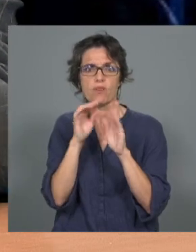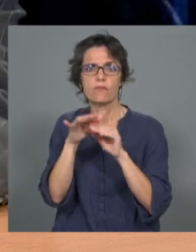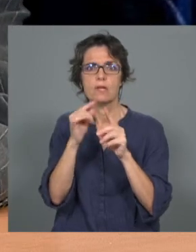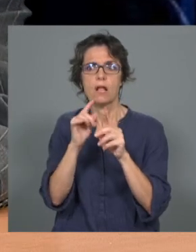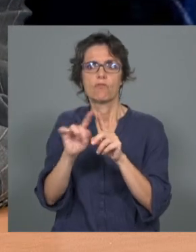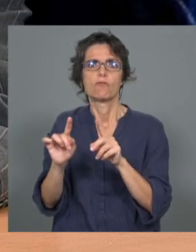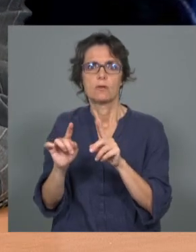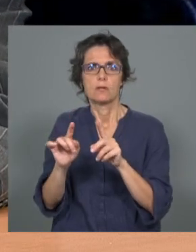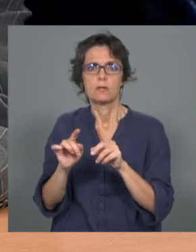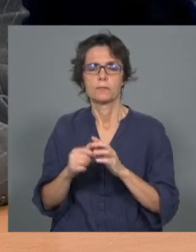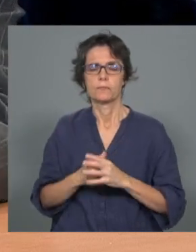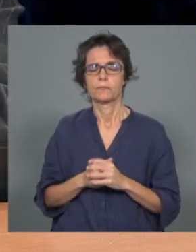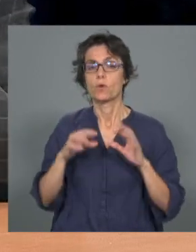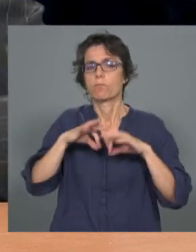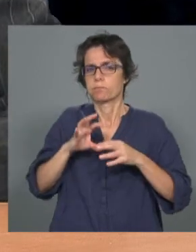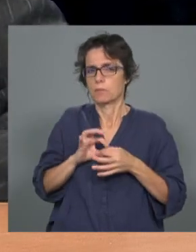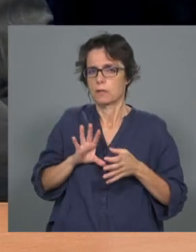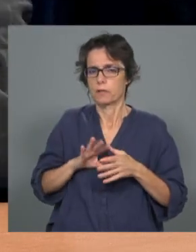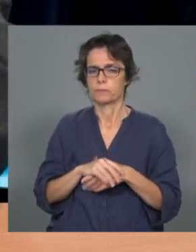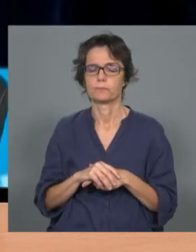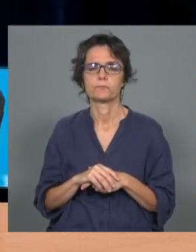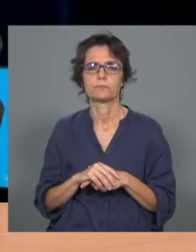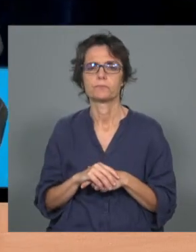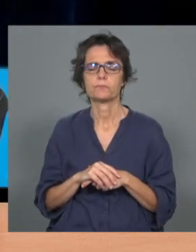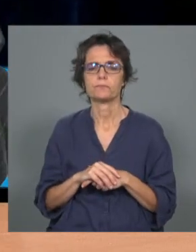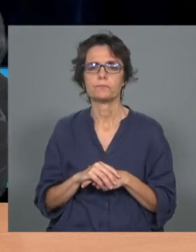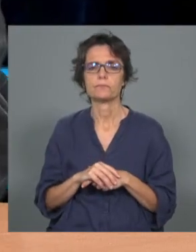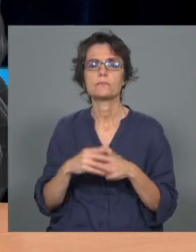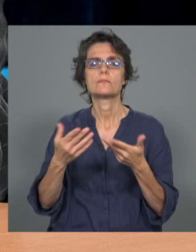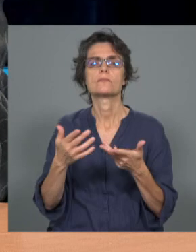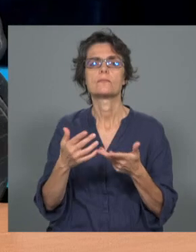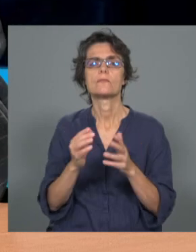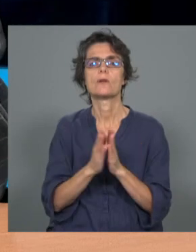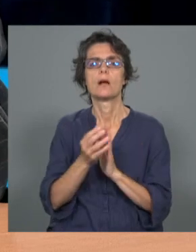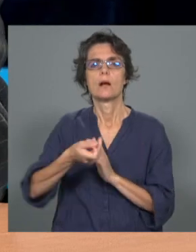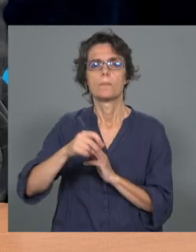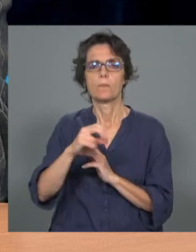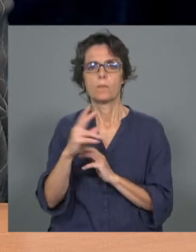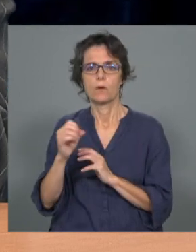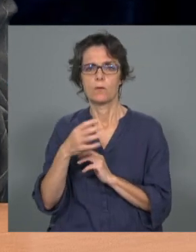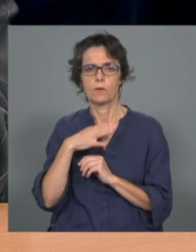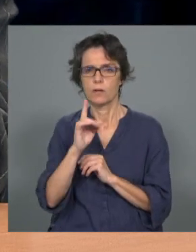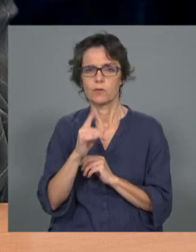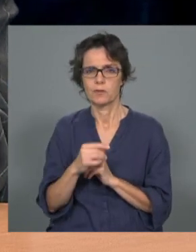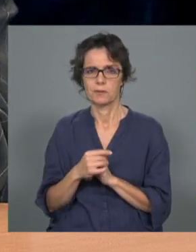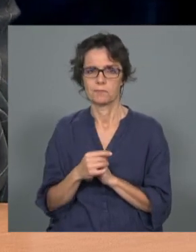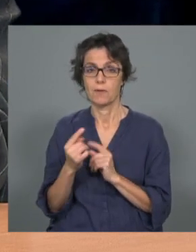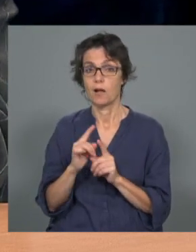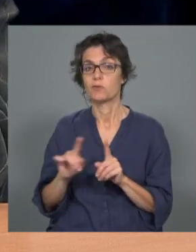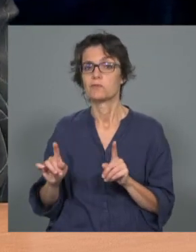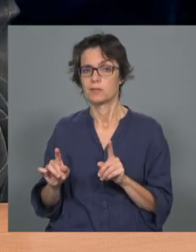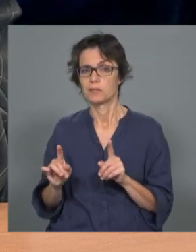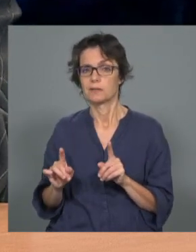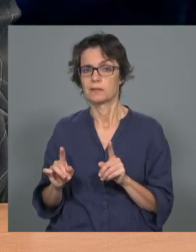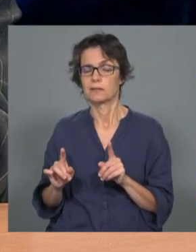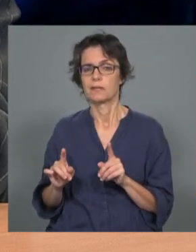espiritualmente falando. Ora, Paulo quer exatamente que os cristãos que ele evangelizou, com quem ele fez esta experiência de